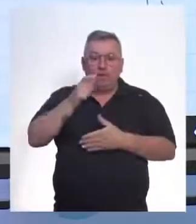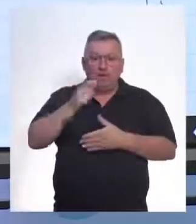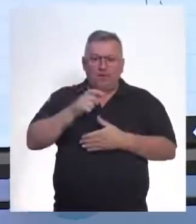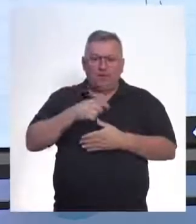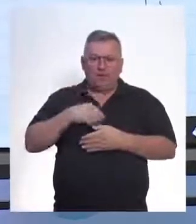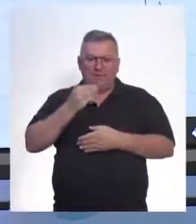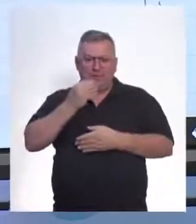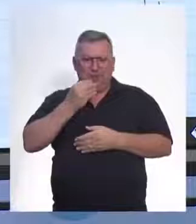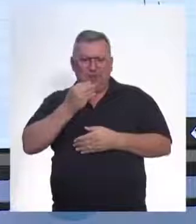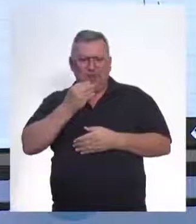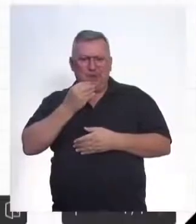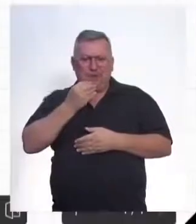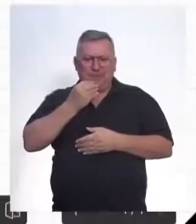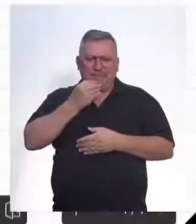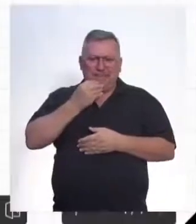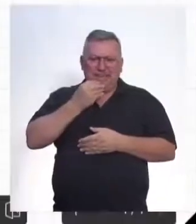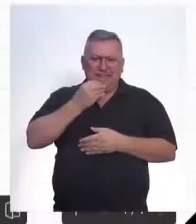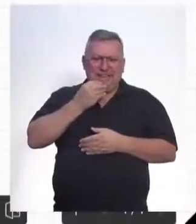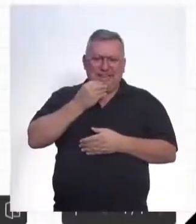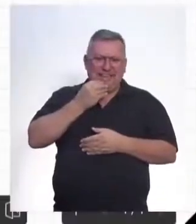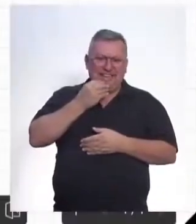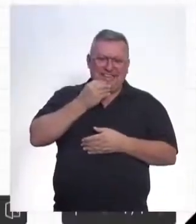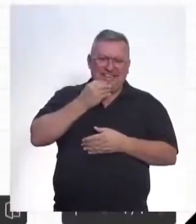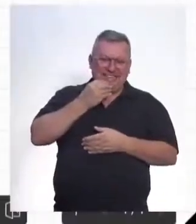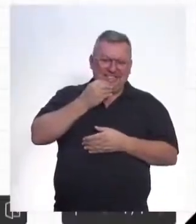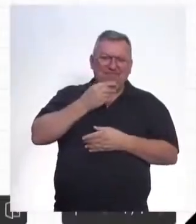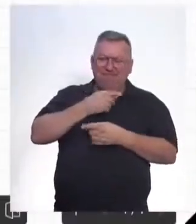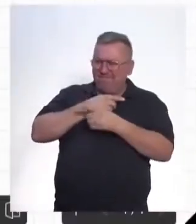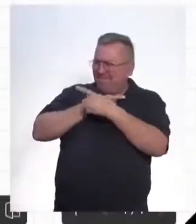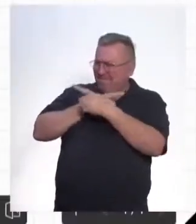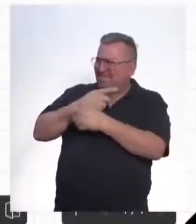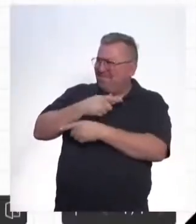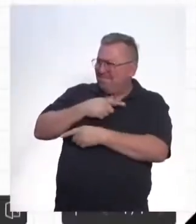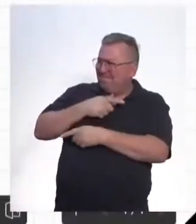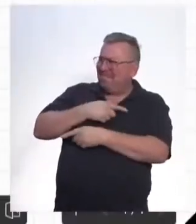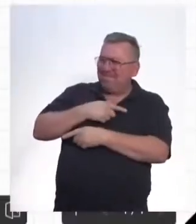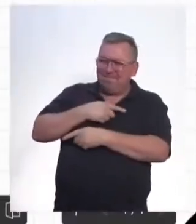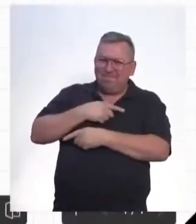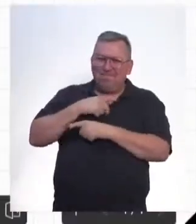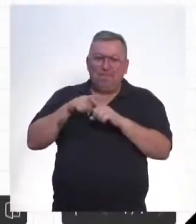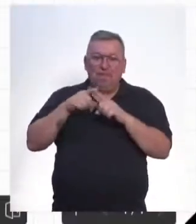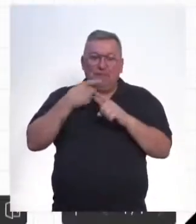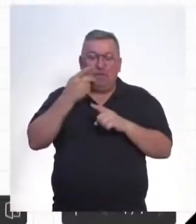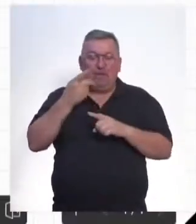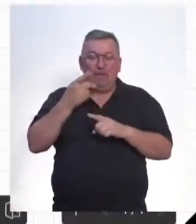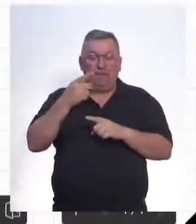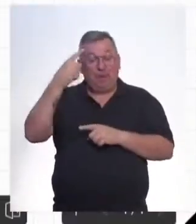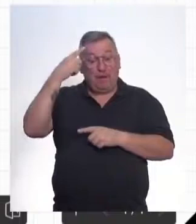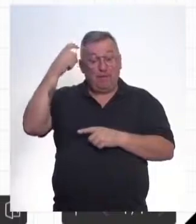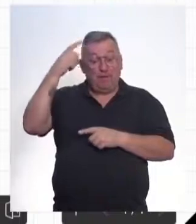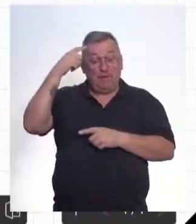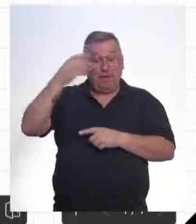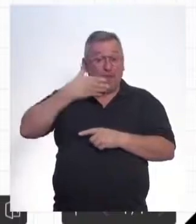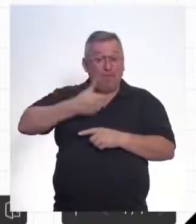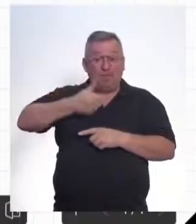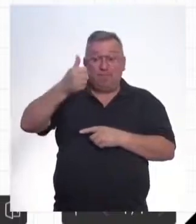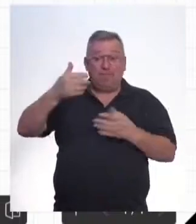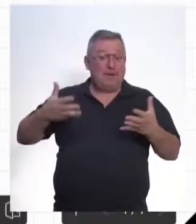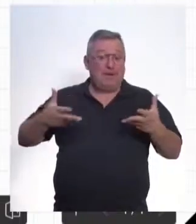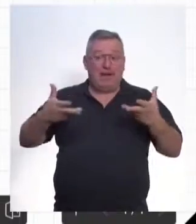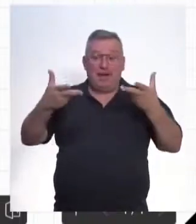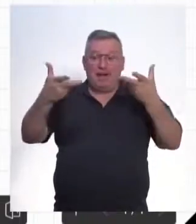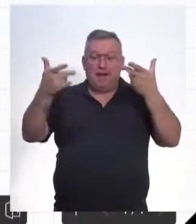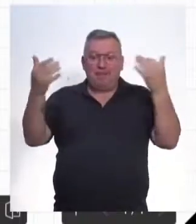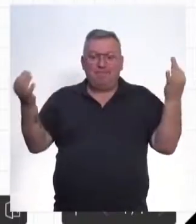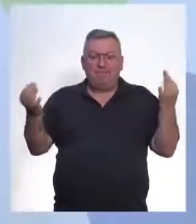torto mesmo. Agora que eu olhei ali, o negócio ficou feio. Mas eles, como diz você, a imaginação deles é